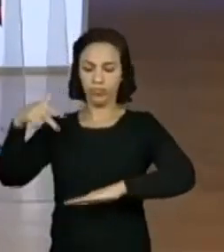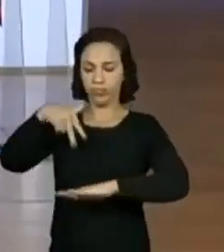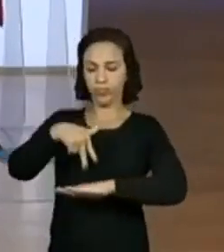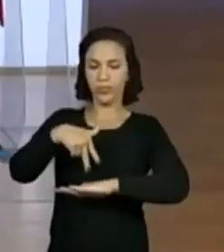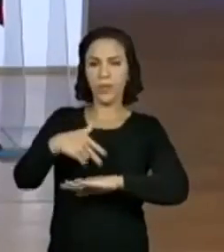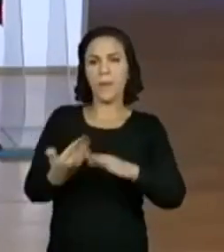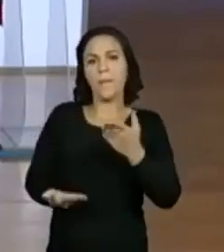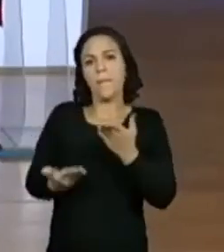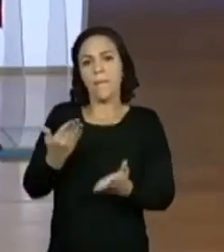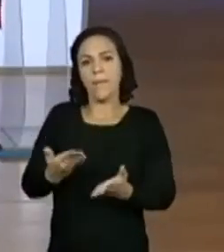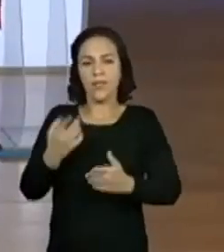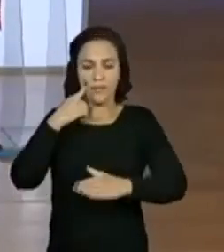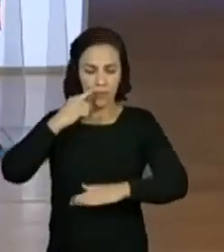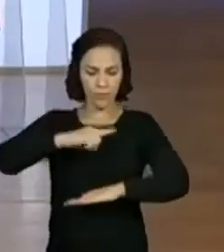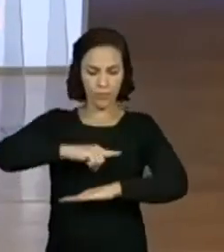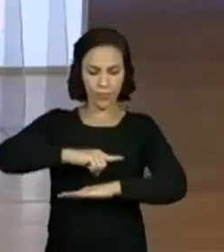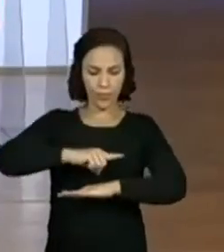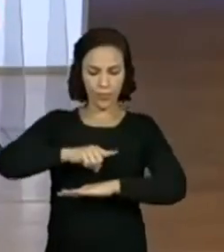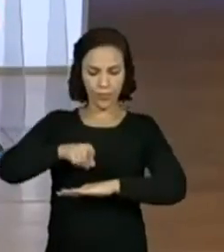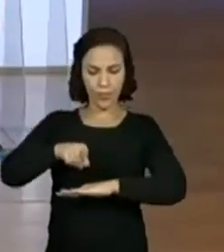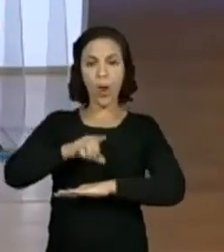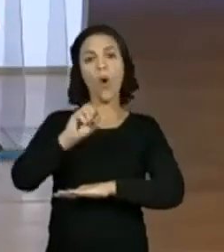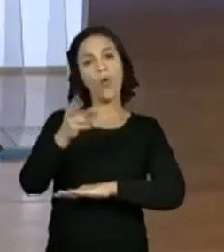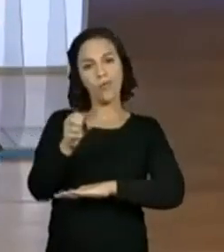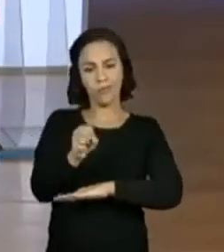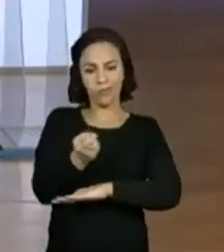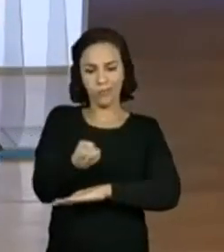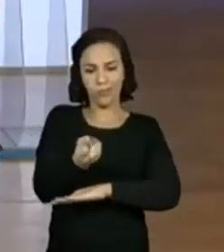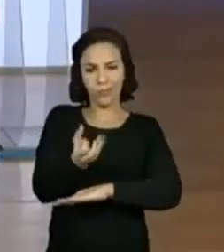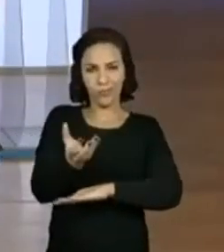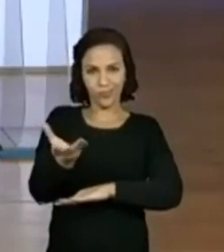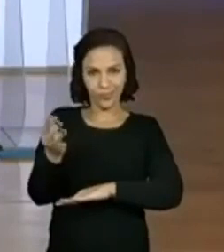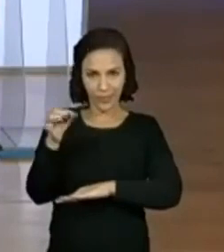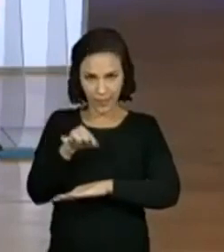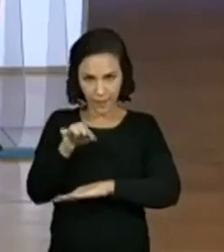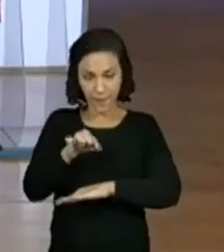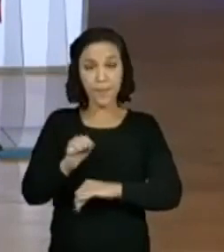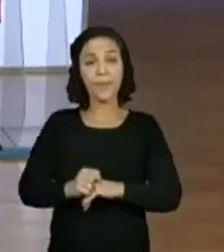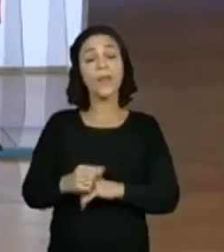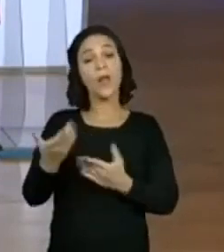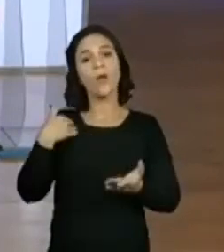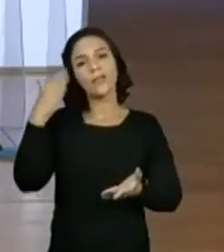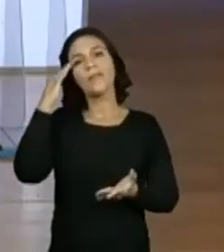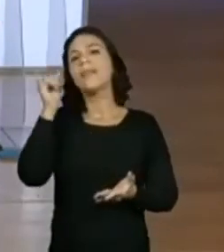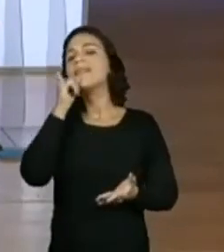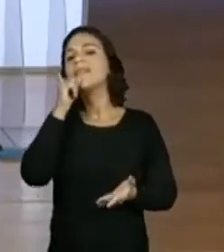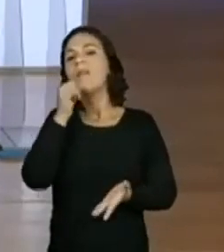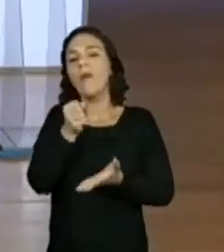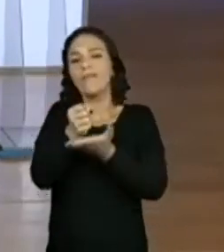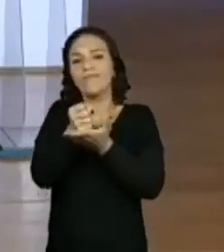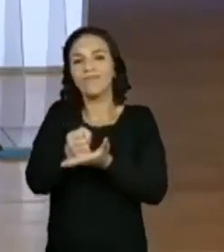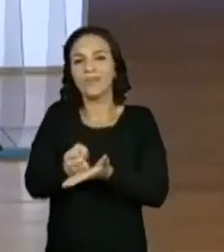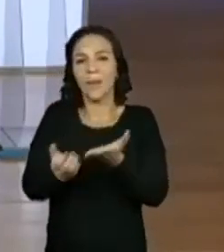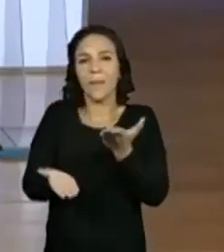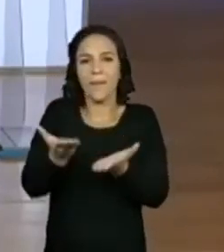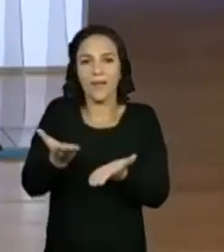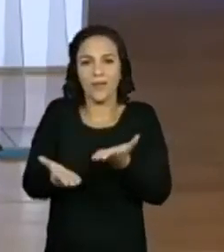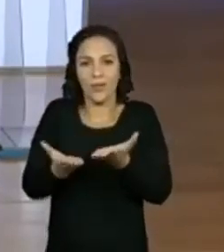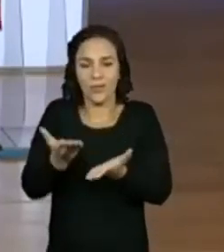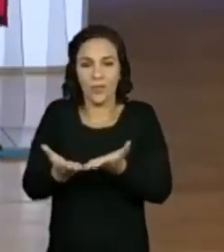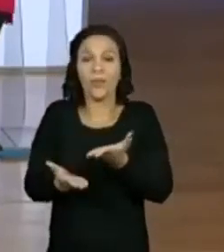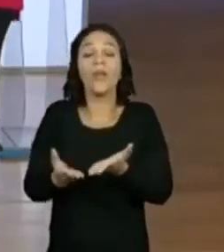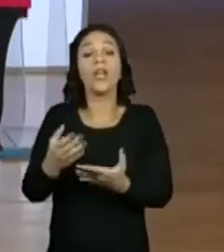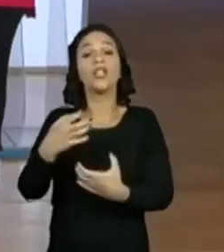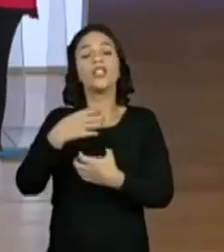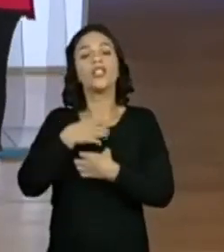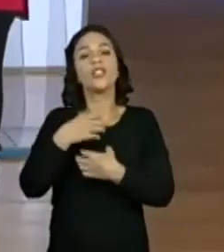nos pesarmos, nós estamos fazendo o quê, gente? Nós estamos querendo saber o nosso peso. Isso é uma forma de